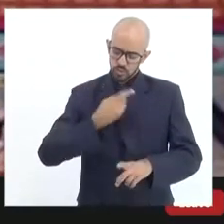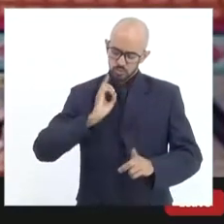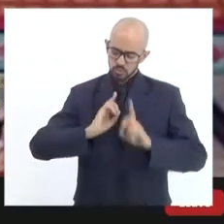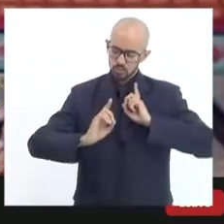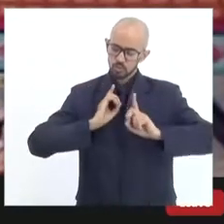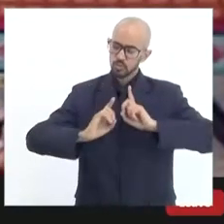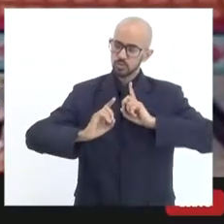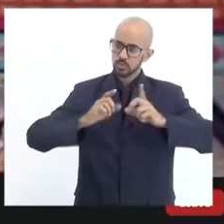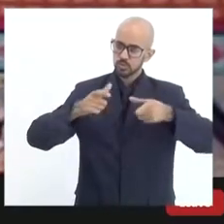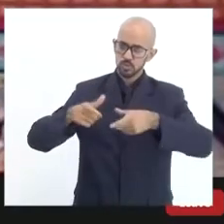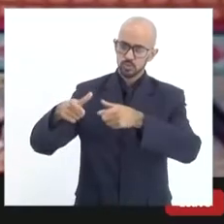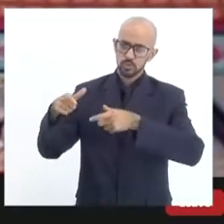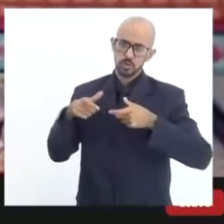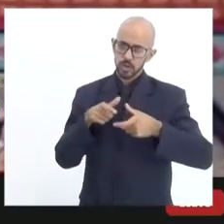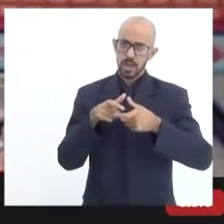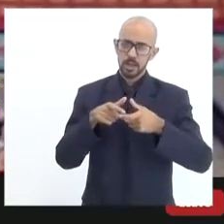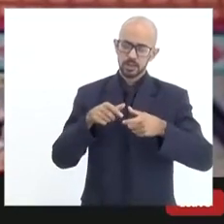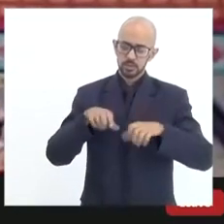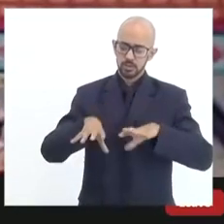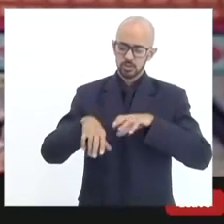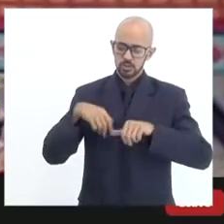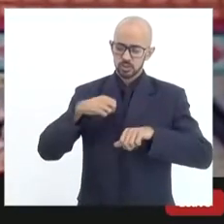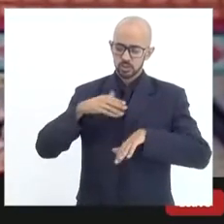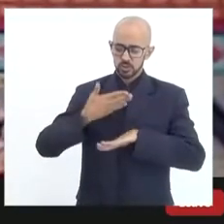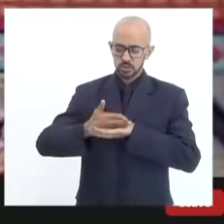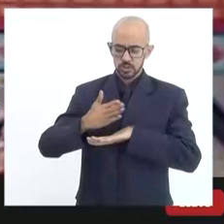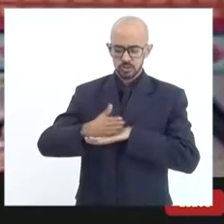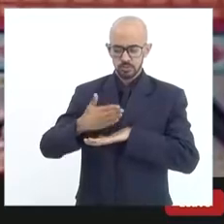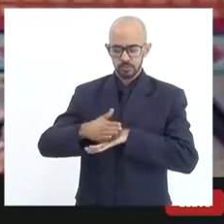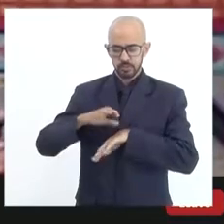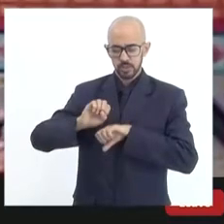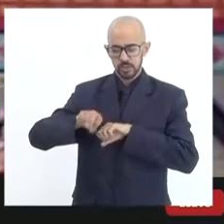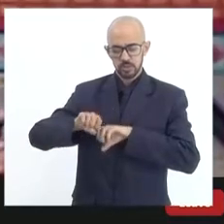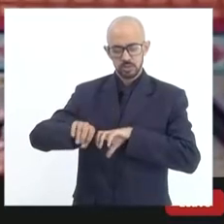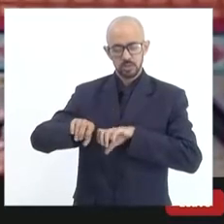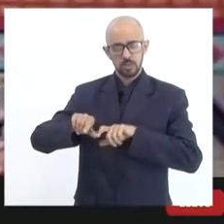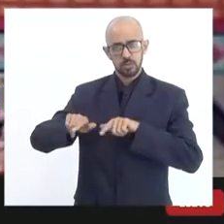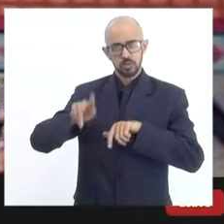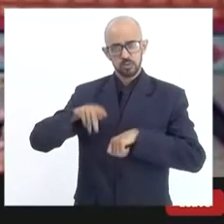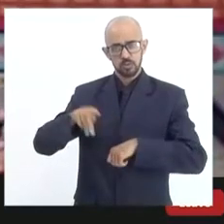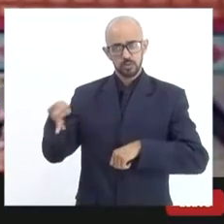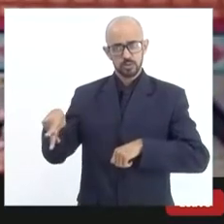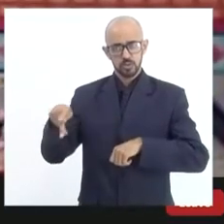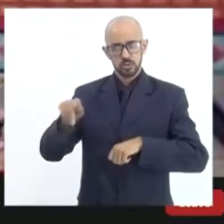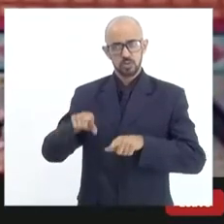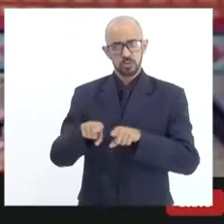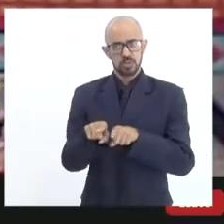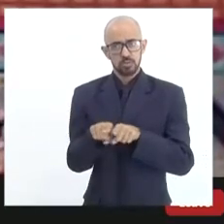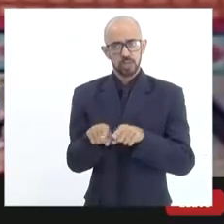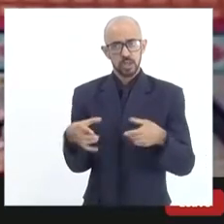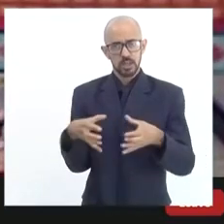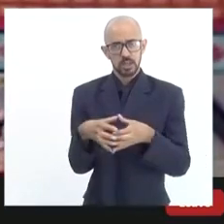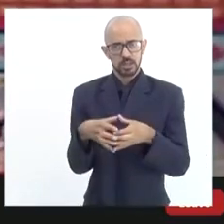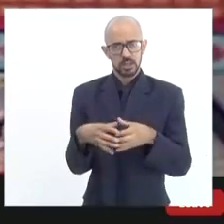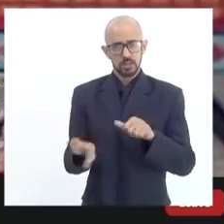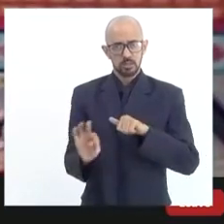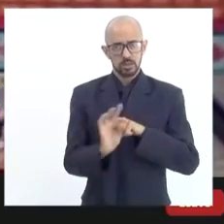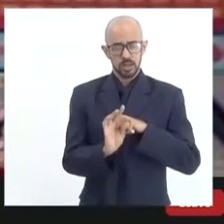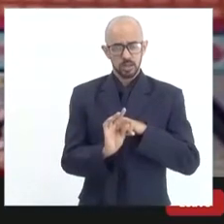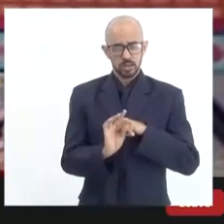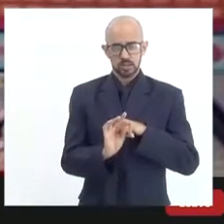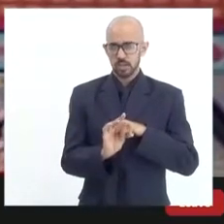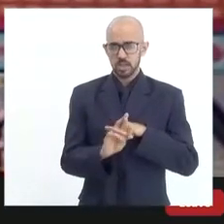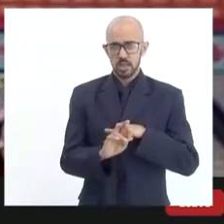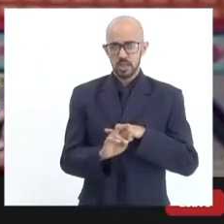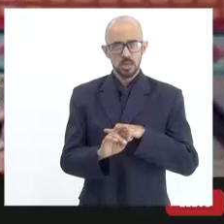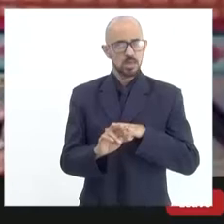espaços, tanto de formação dos professores, das equipes técnicas, porque não é só formar o corpo docente, é preciso